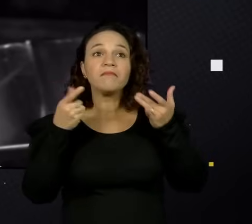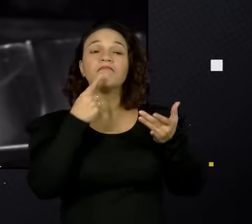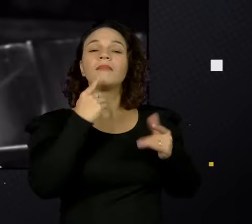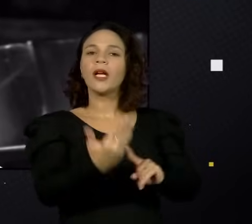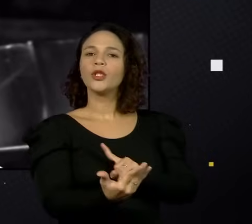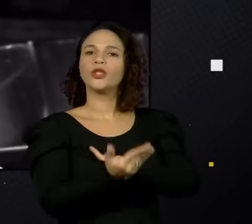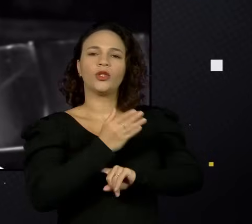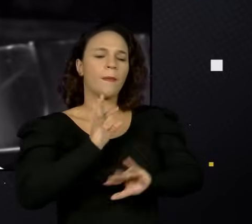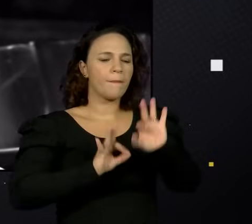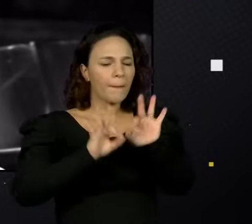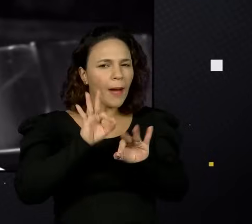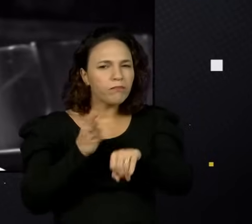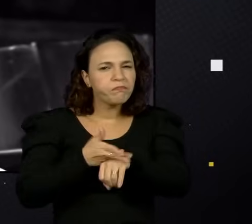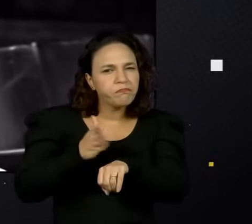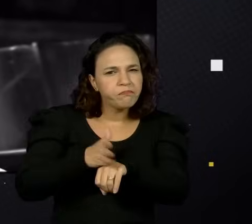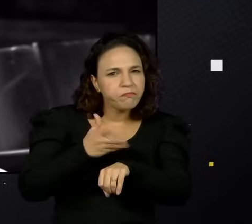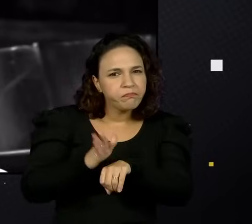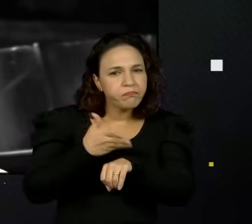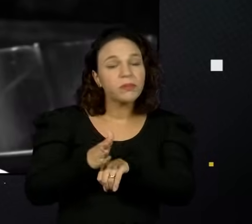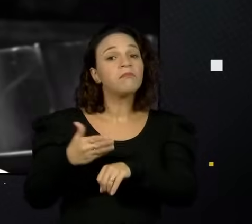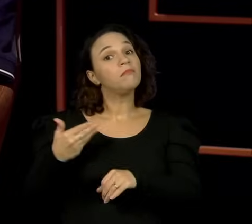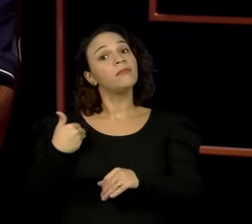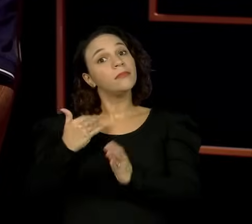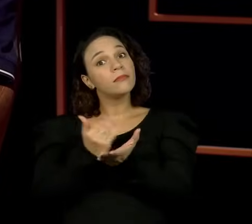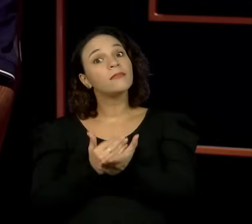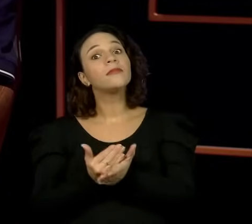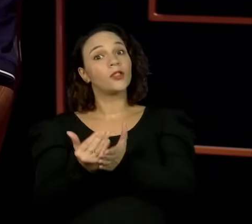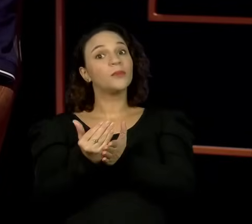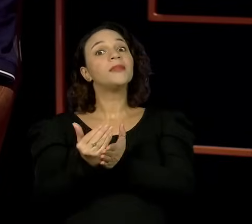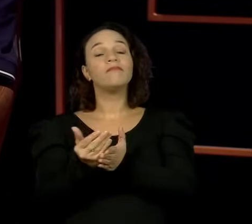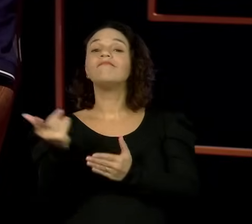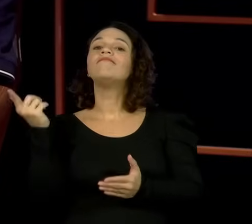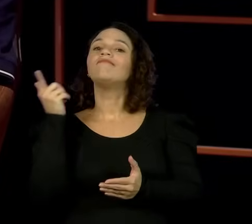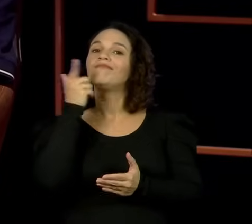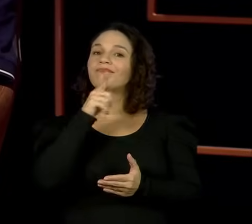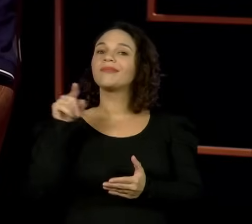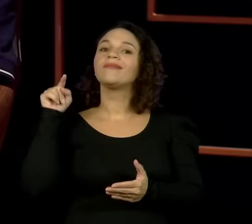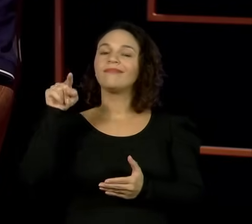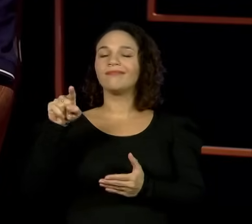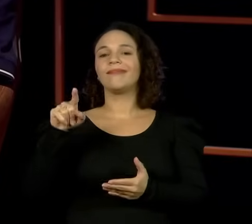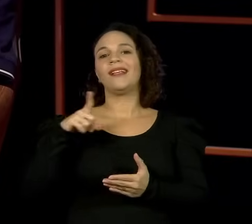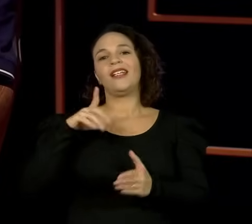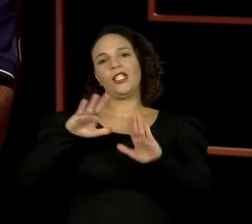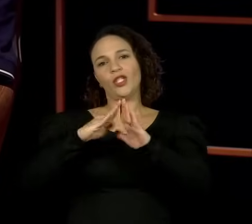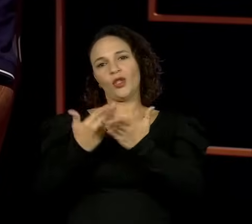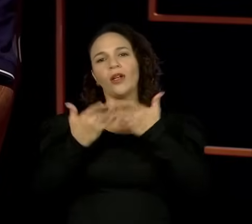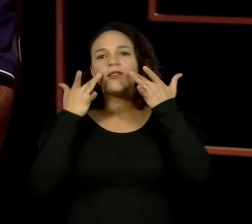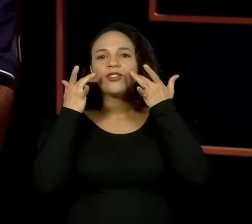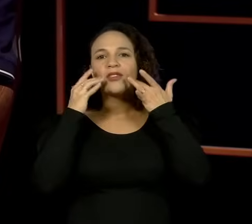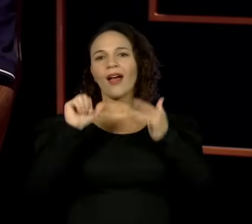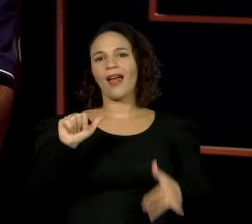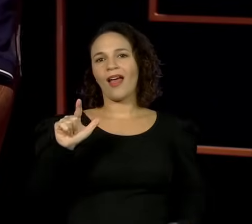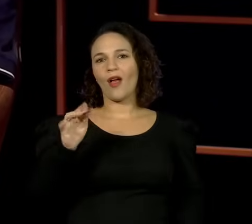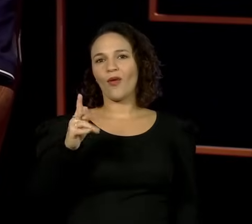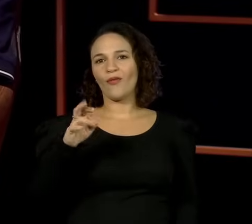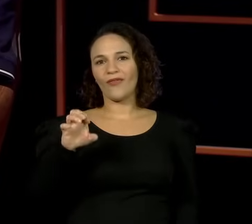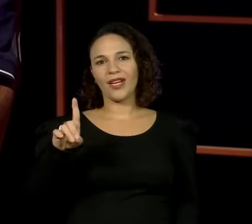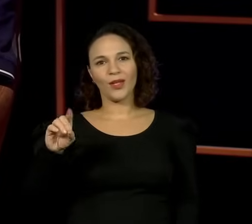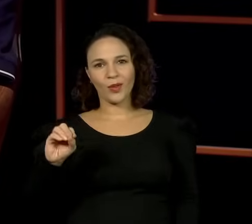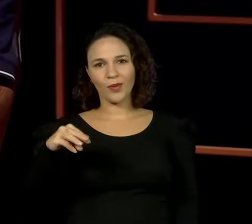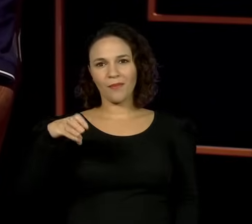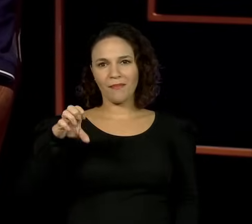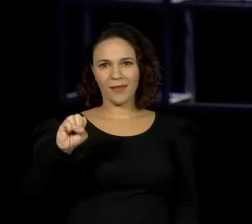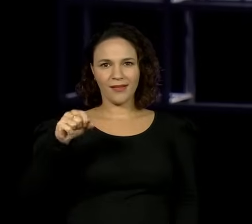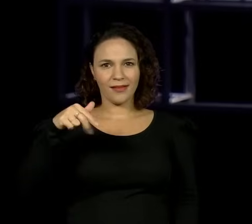para a escola de arte dramática. E lá fui eu para a escola do Alfredo Mesquita, aprendi muito. Eu não sabia nada